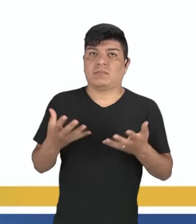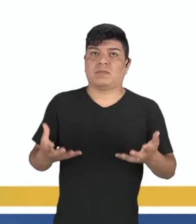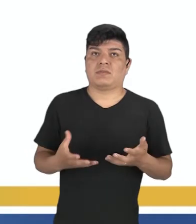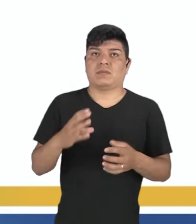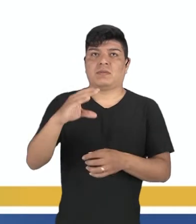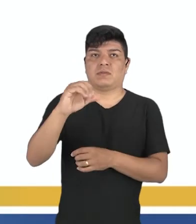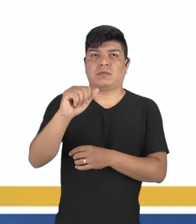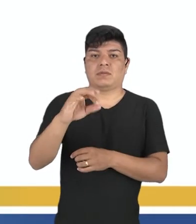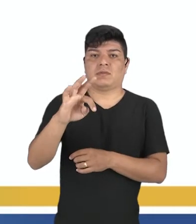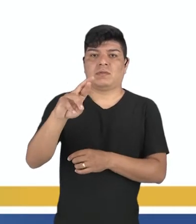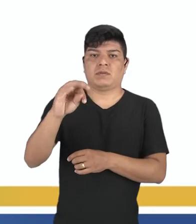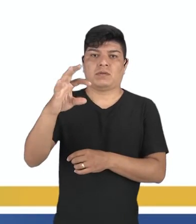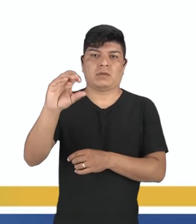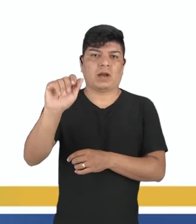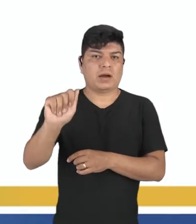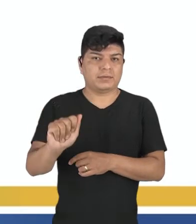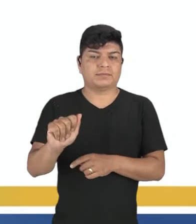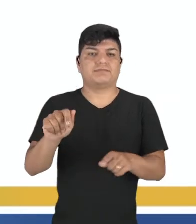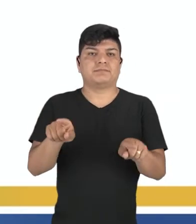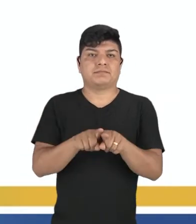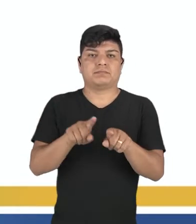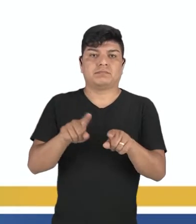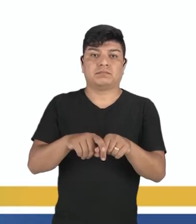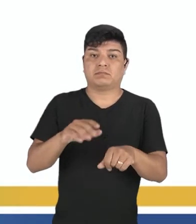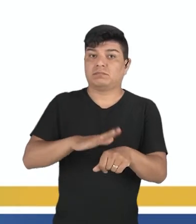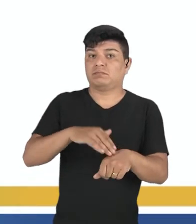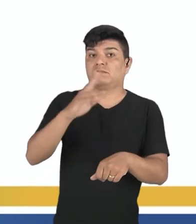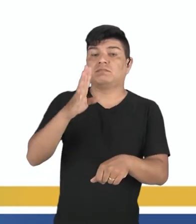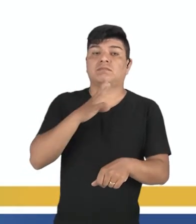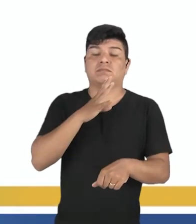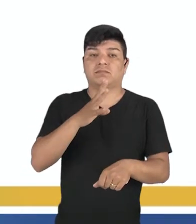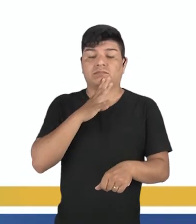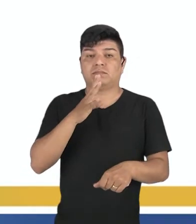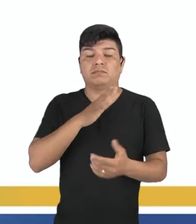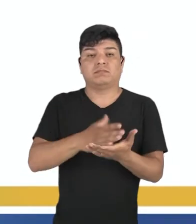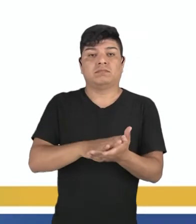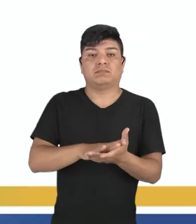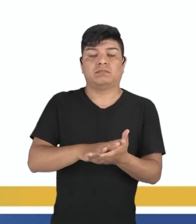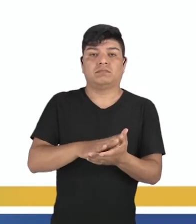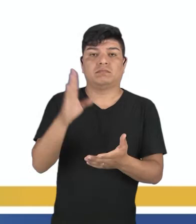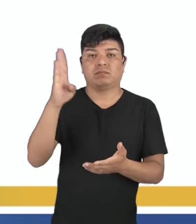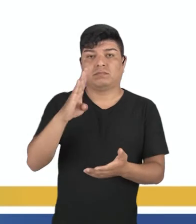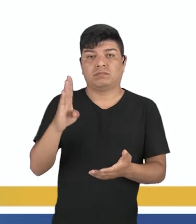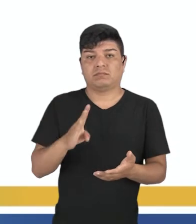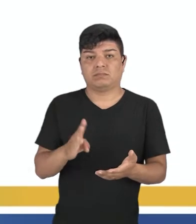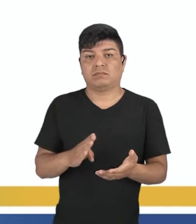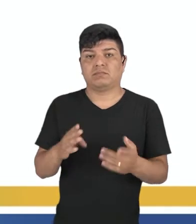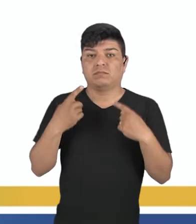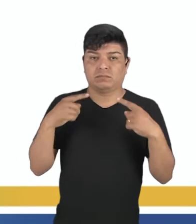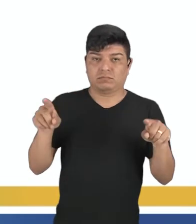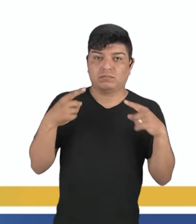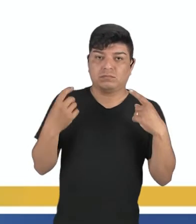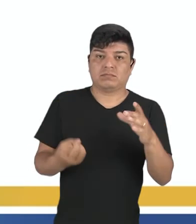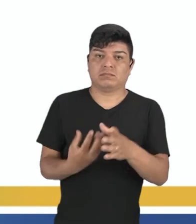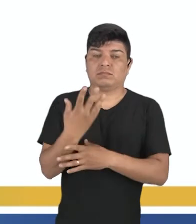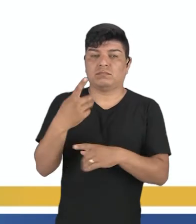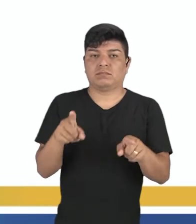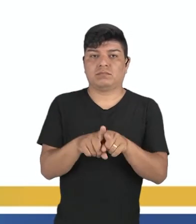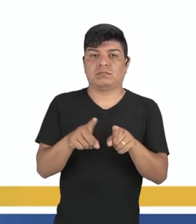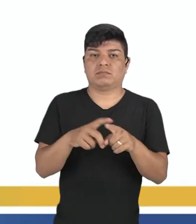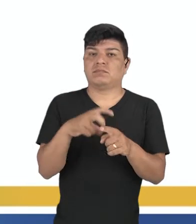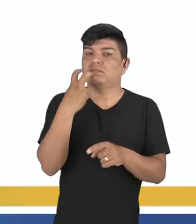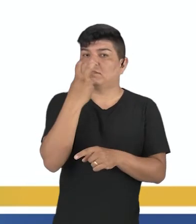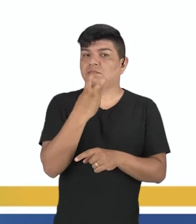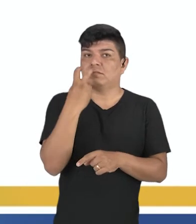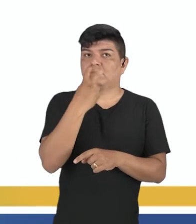Cartola, considerado um dos maiores mestres do samba nacional. A melodia de Cartola é revelada também na voz